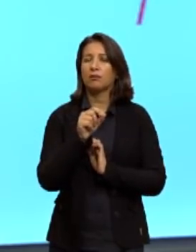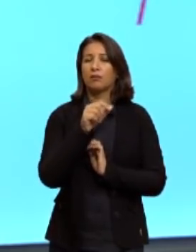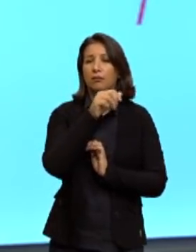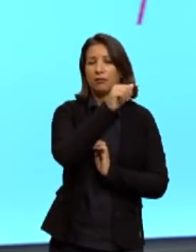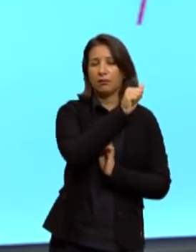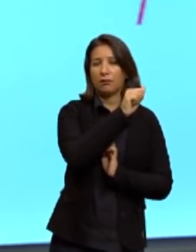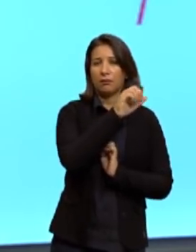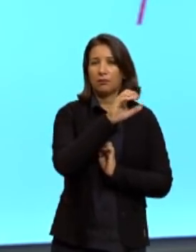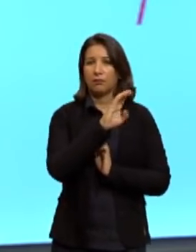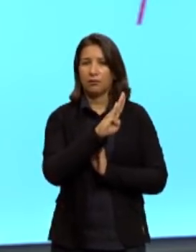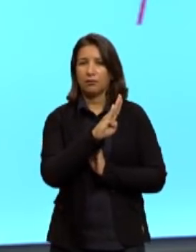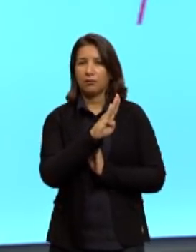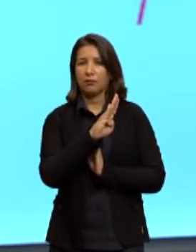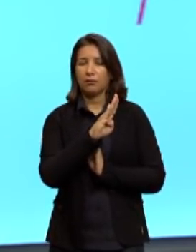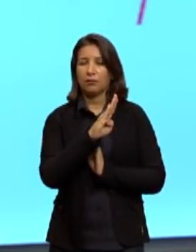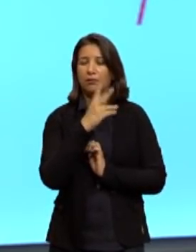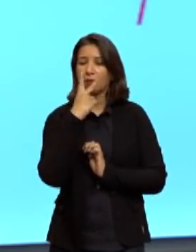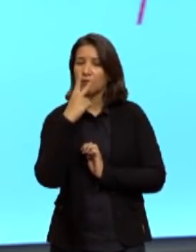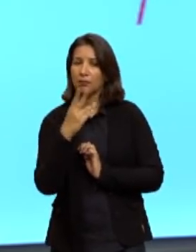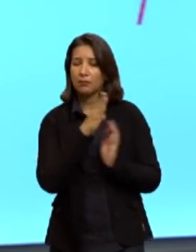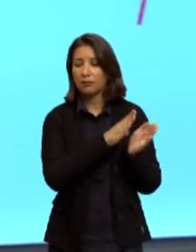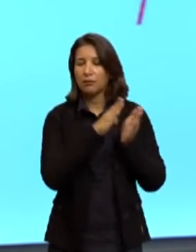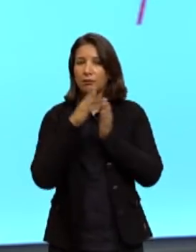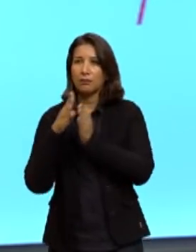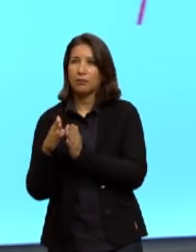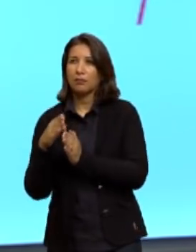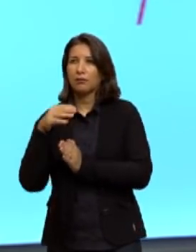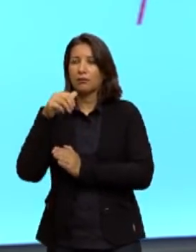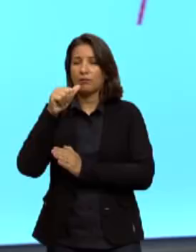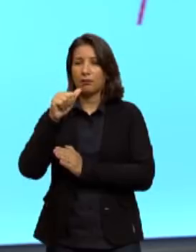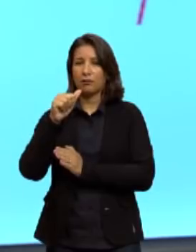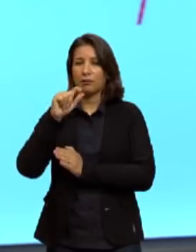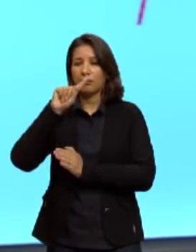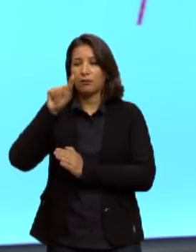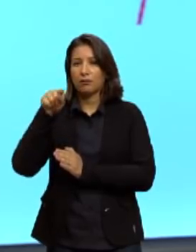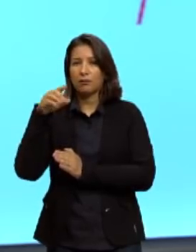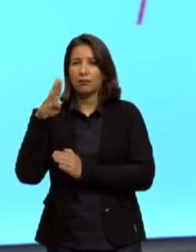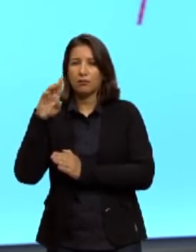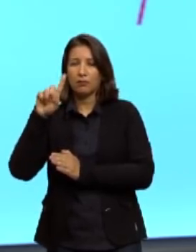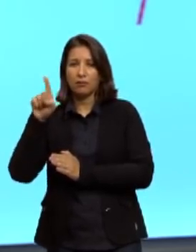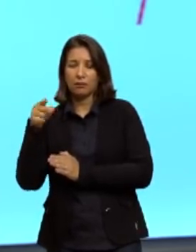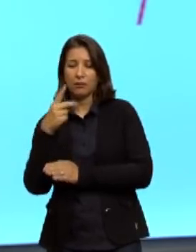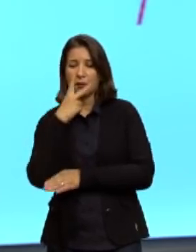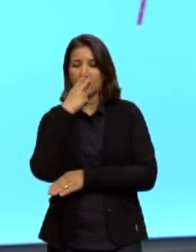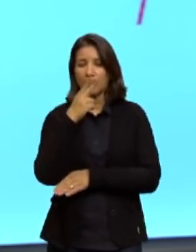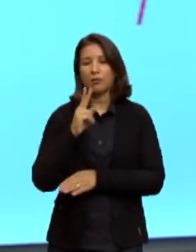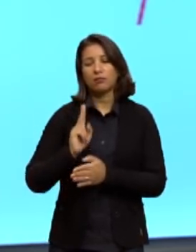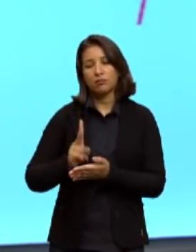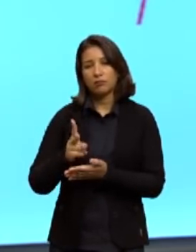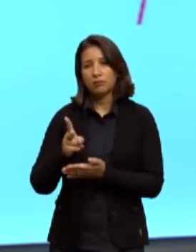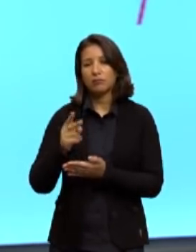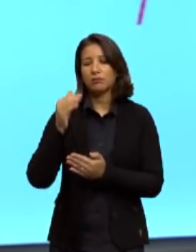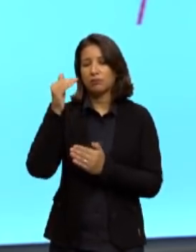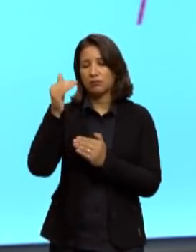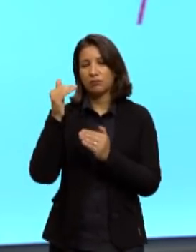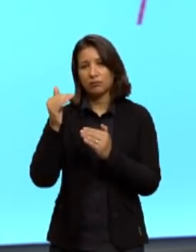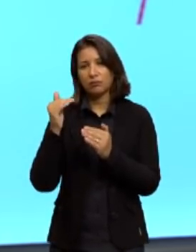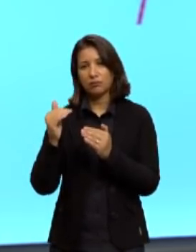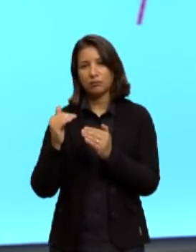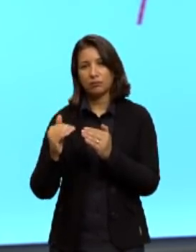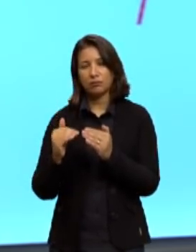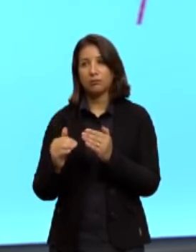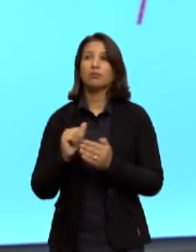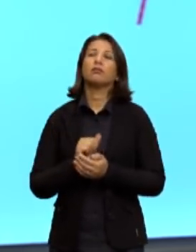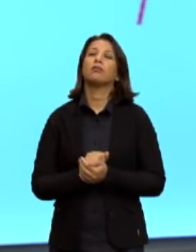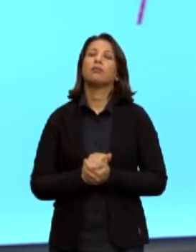para o segmento além a bellinha assim como o segmento a ser está para o segmento a linha cilinha assim como um